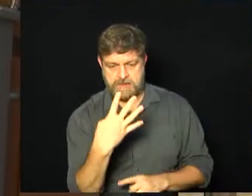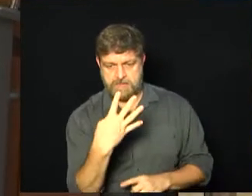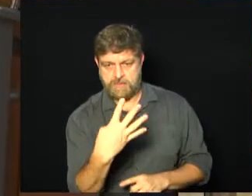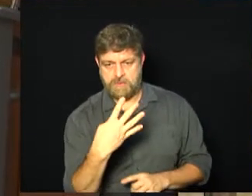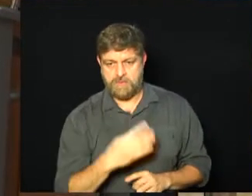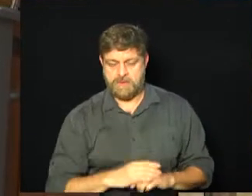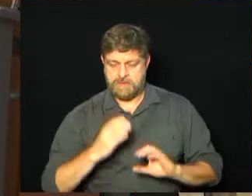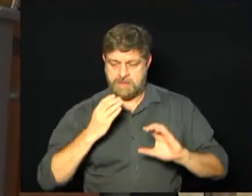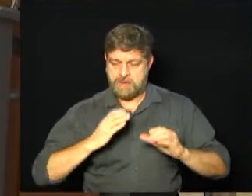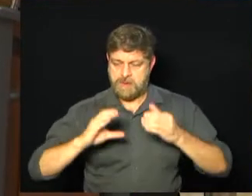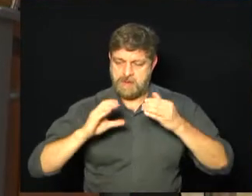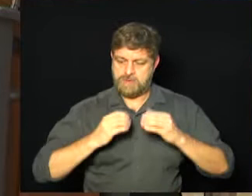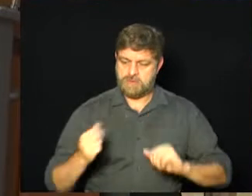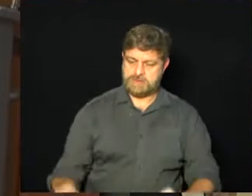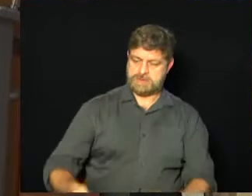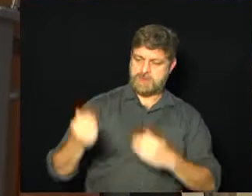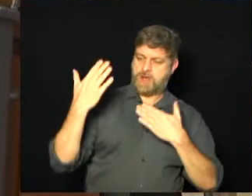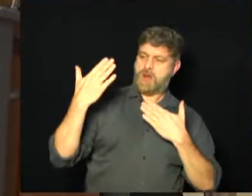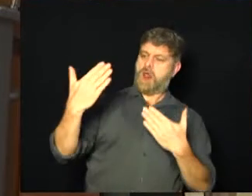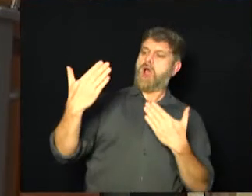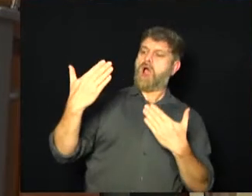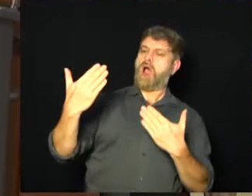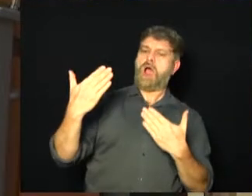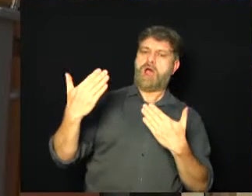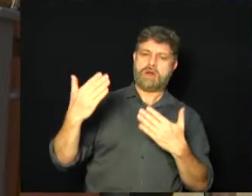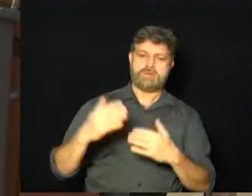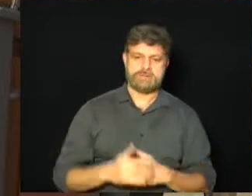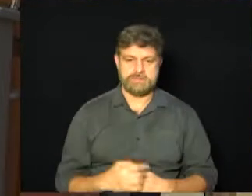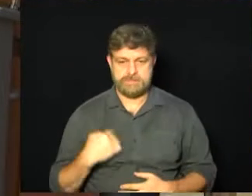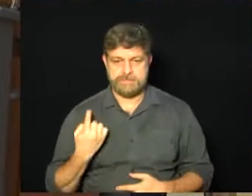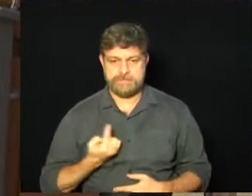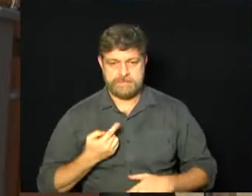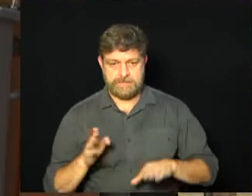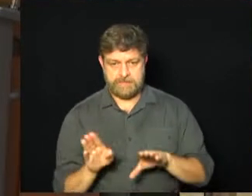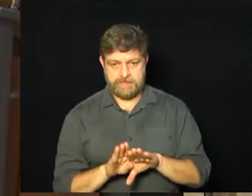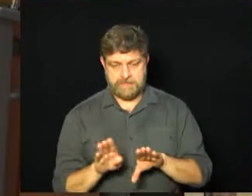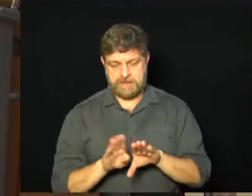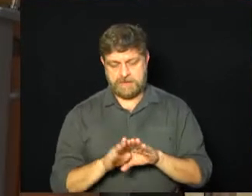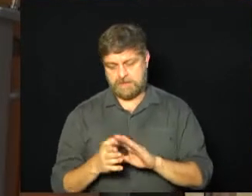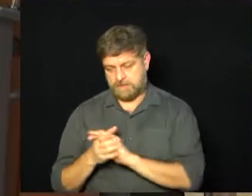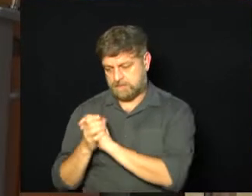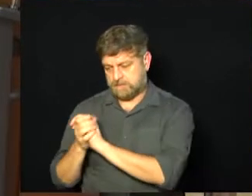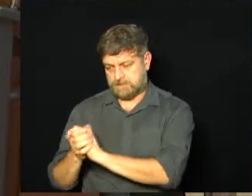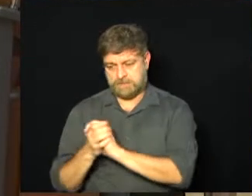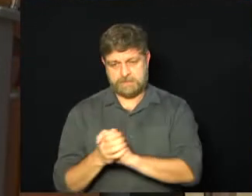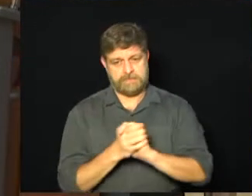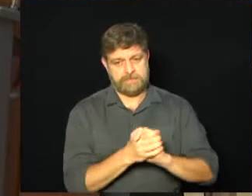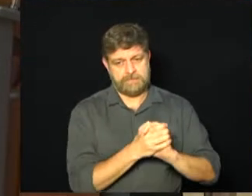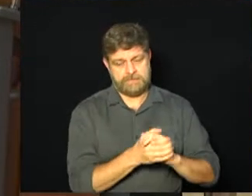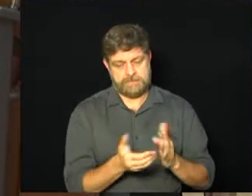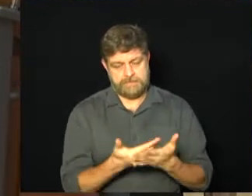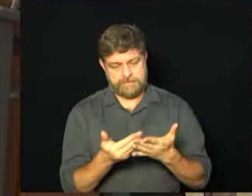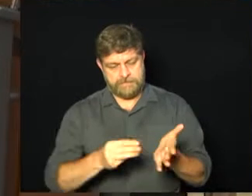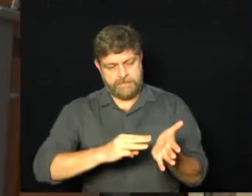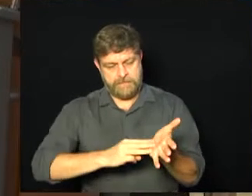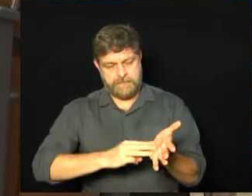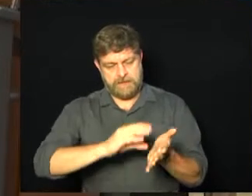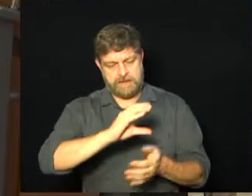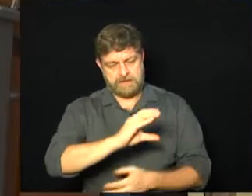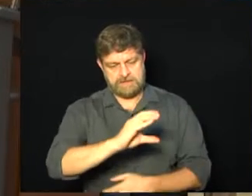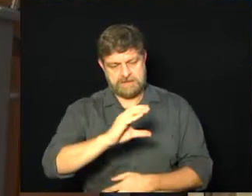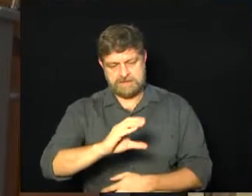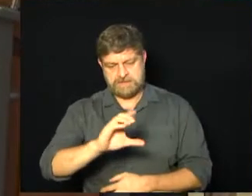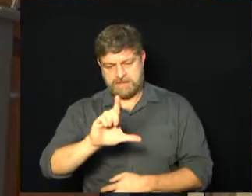de Cantores Líricos. Cumprimento também os demais membros do CCLA, convidados